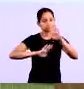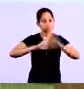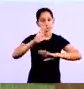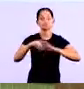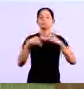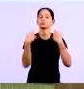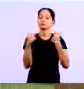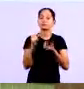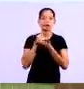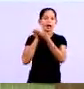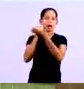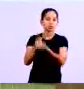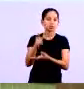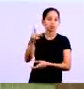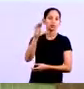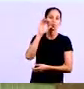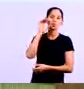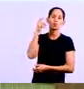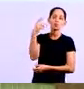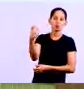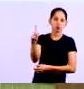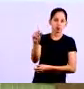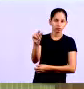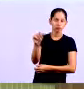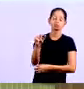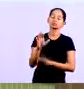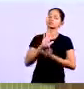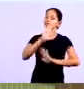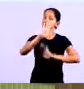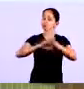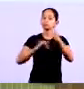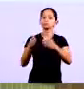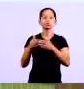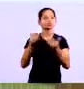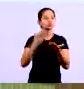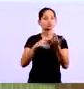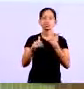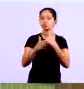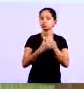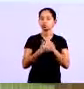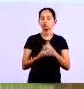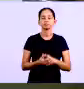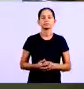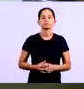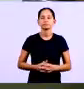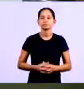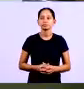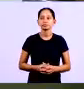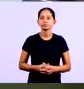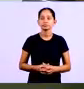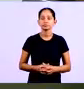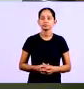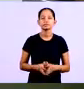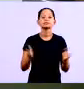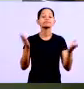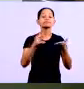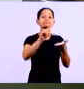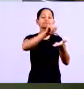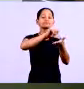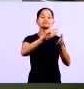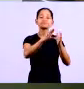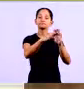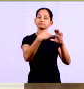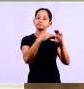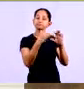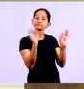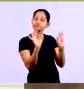disso, você está contribuindo para a sonegação. E isso é errado. Então, a gente tem que pedir nota fiscal. Professor dos polos. Por enquanto, nada. Sem